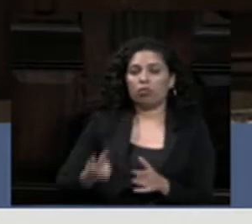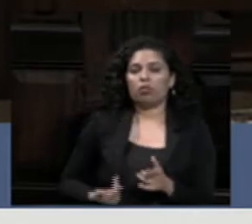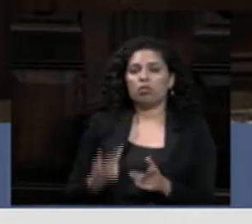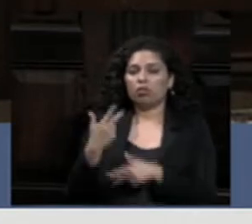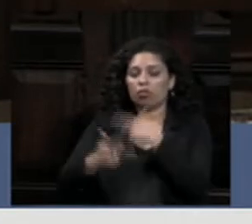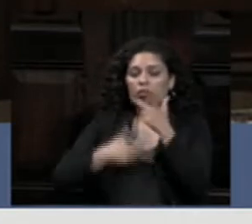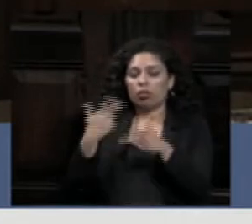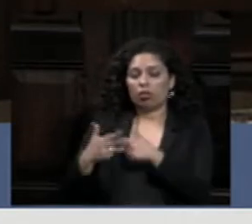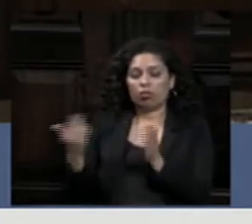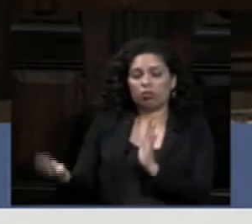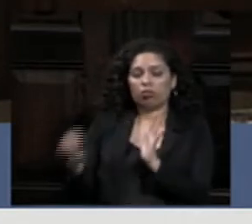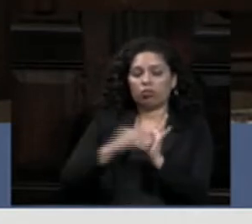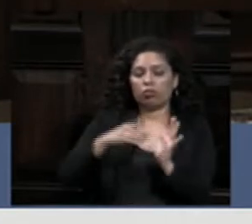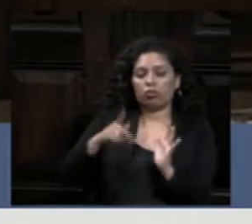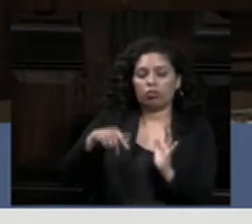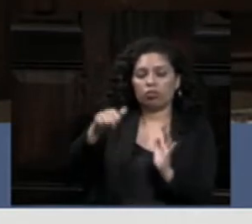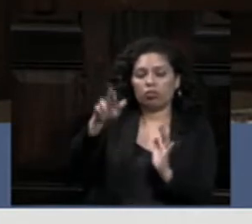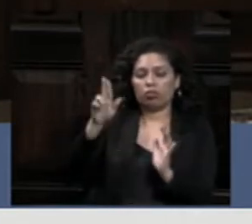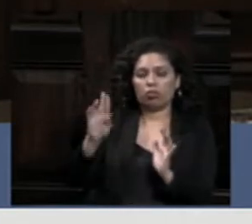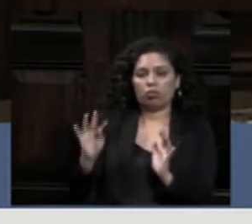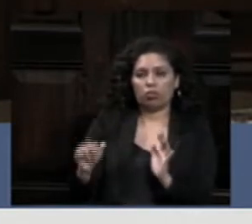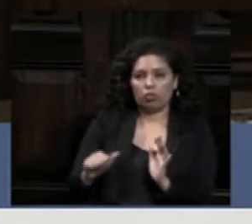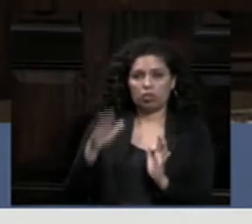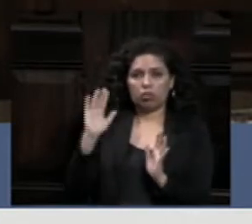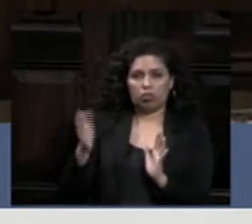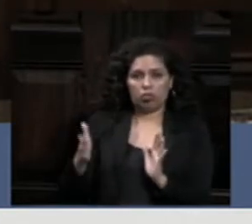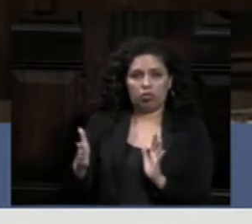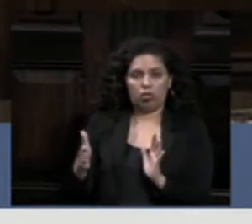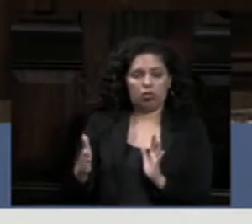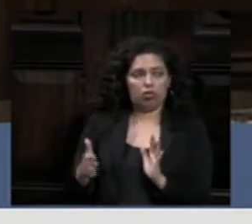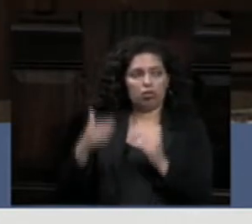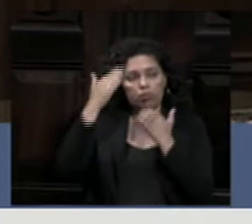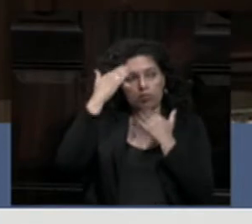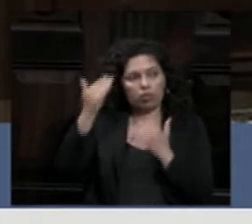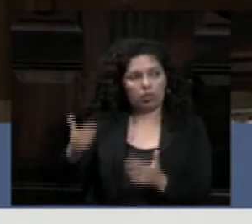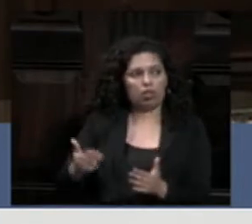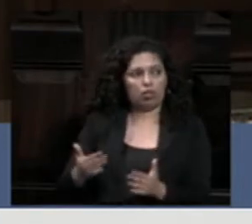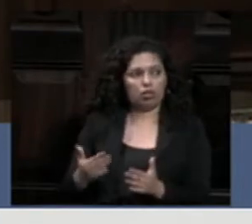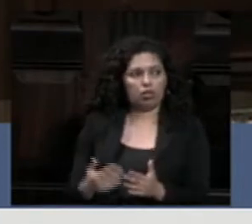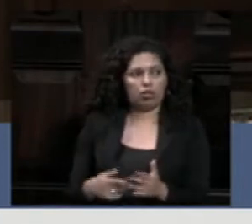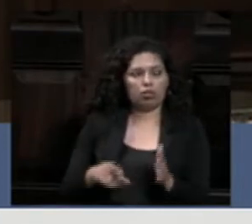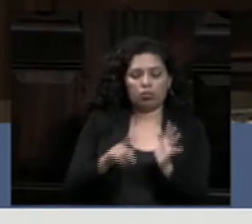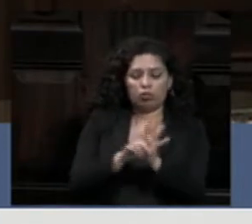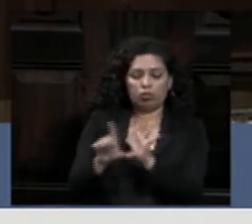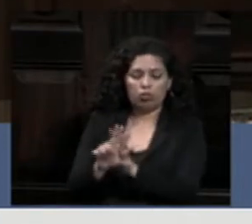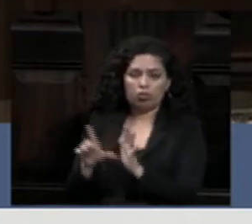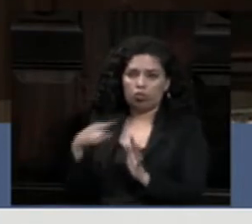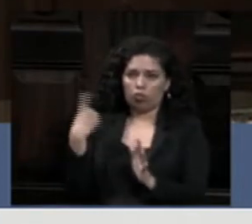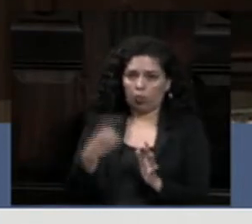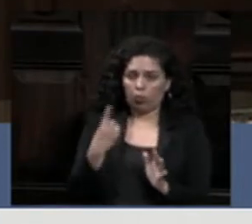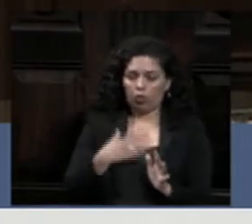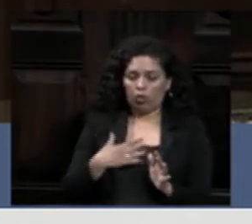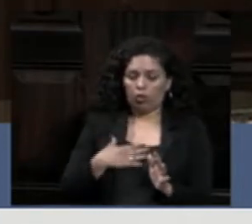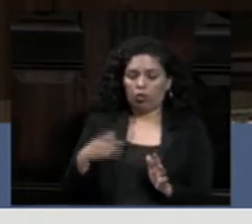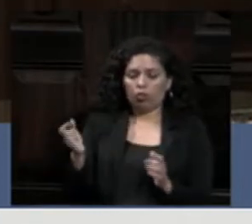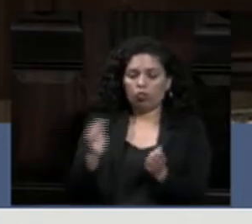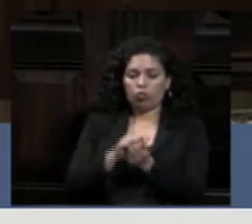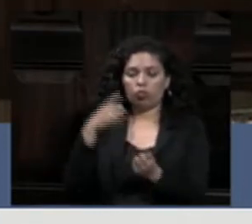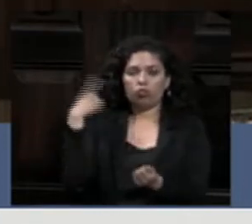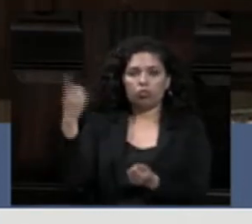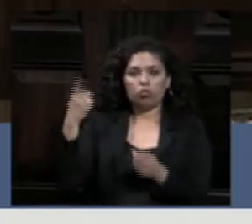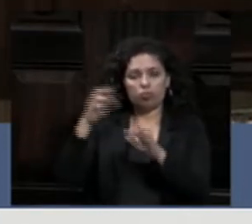amanhã. Obrigado, deputado André Siciliano. E o projeto não é só meu, é de vários deputados que eu